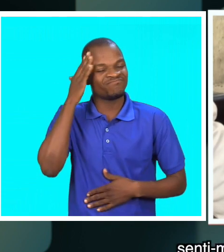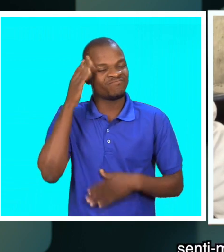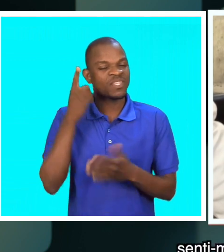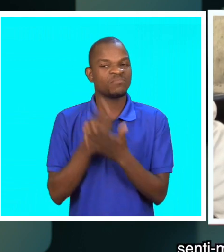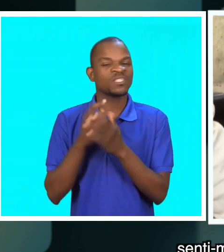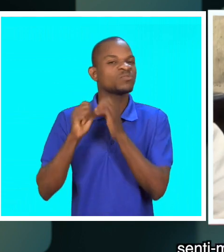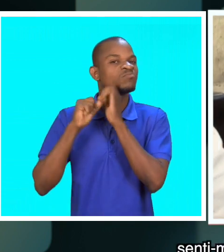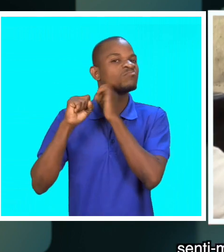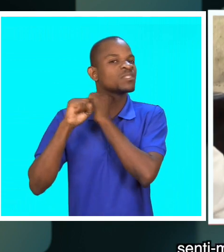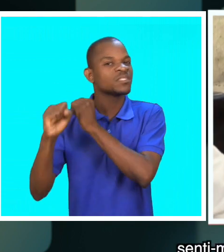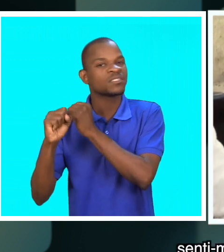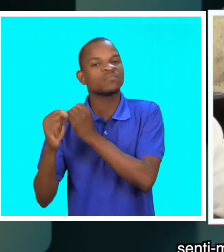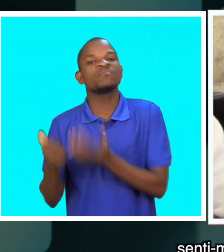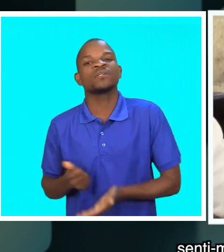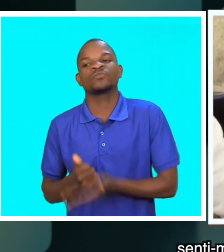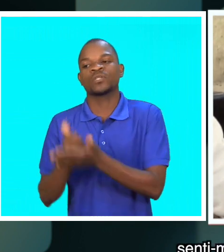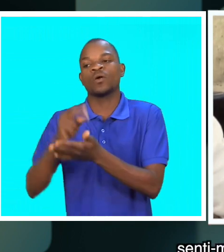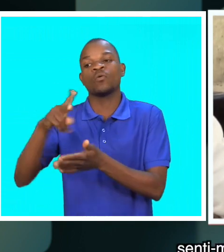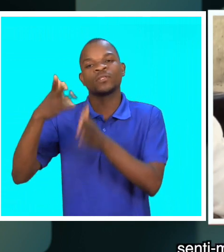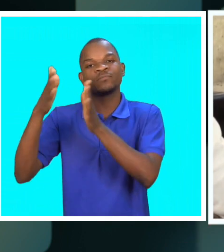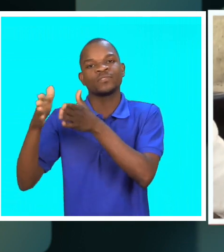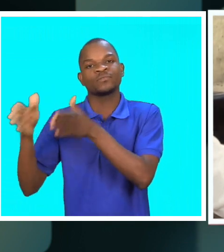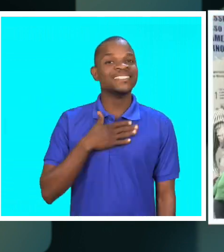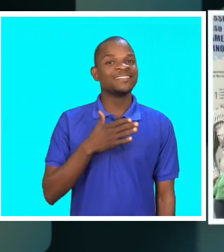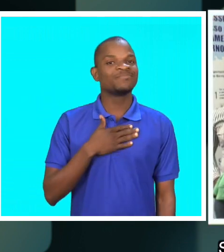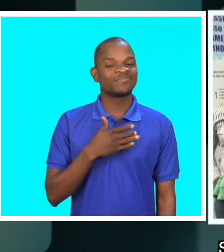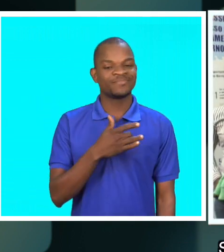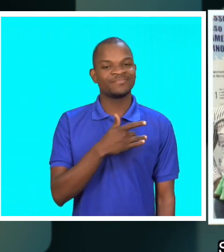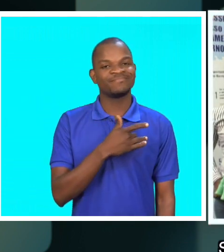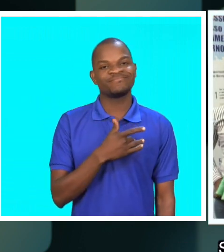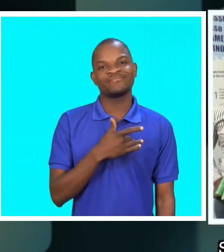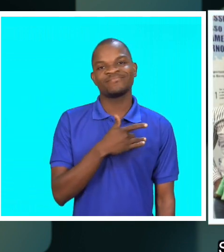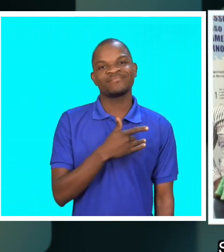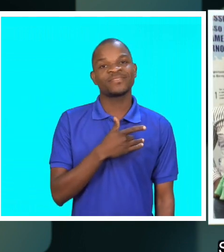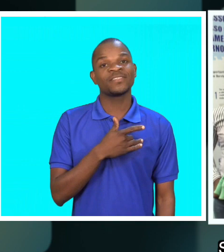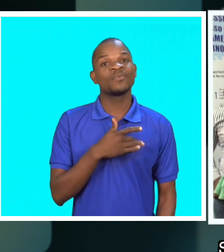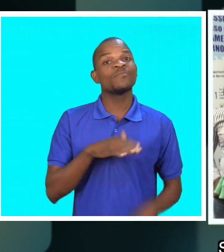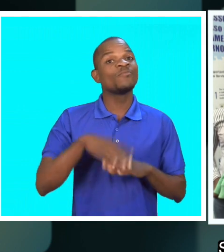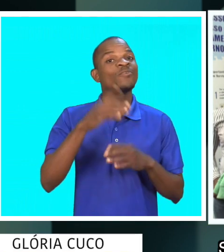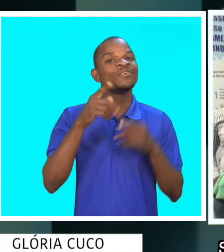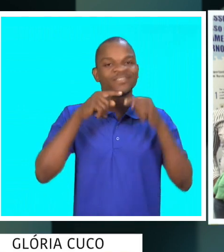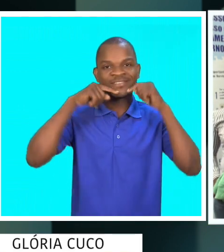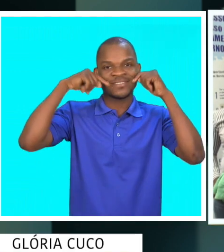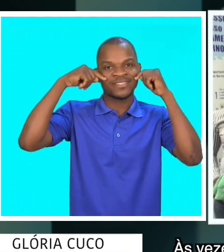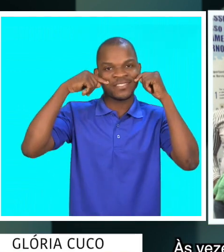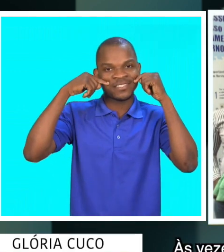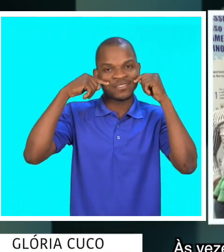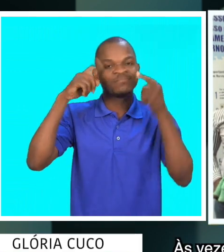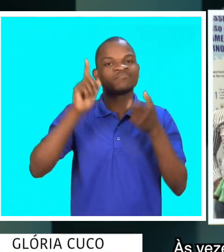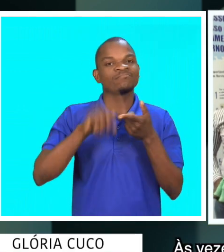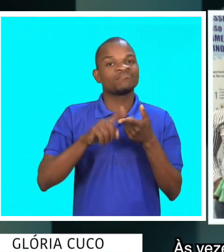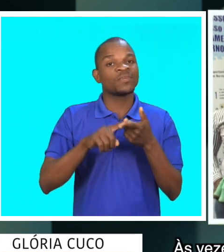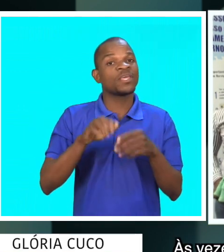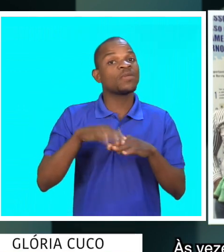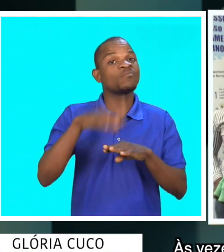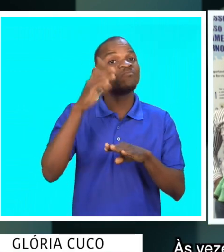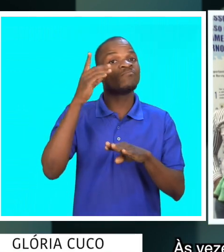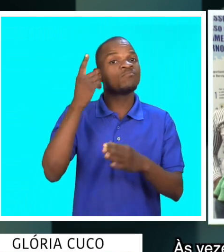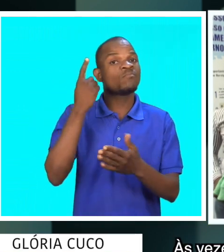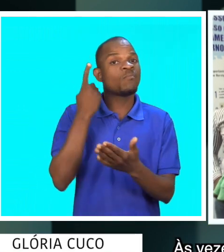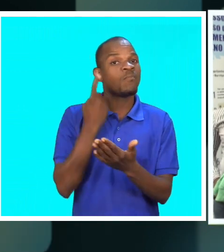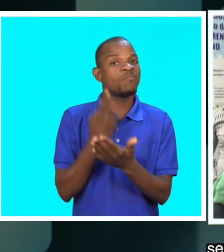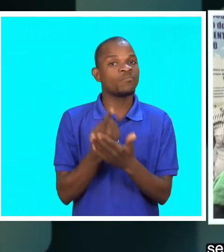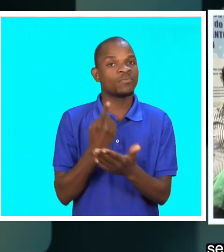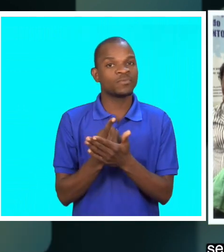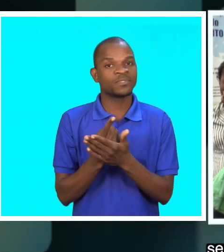então senti-me na obrigação de colaborar e também ajudar essas pessoas. Eu me sinto feliz, aliviado, porque às vezes é bom alguém saber da